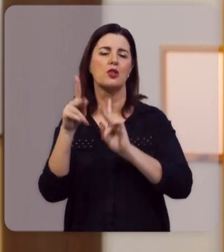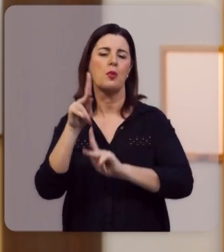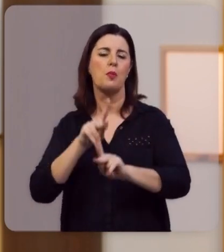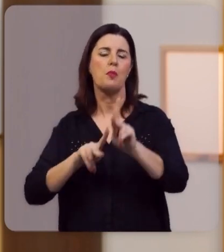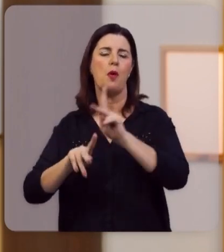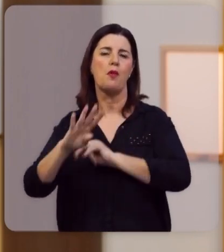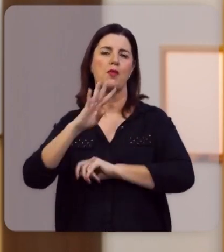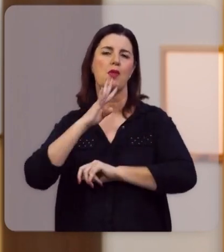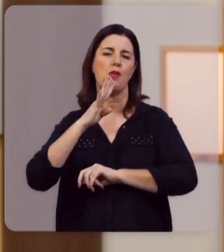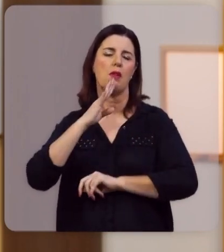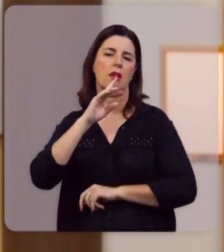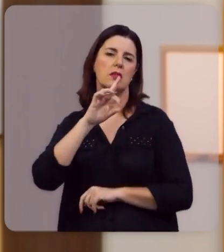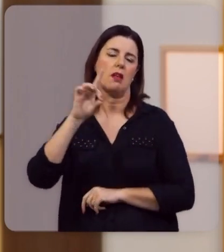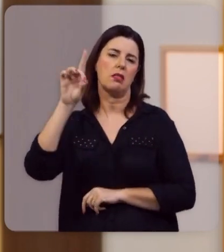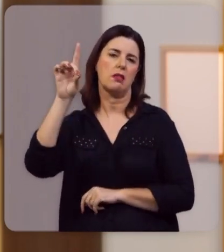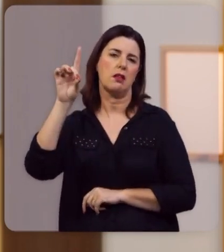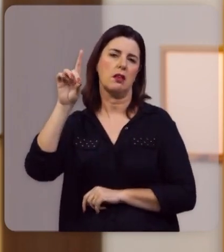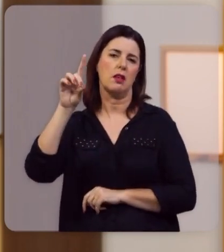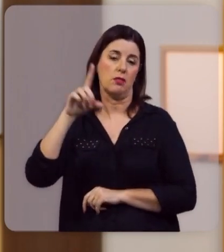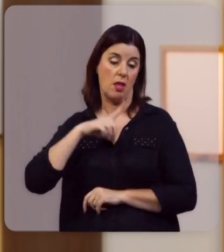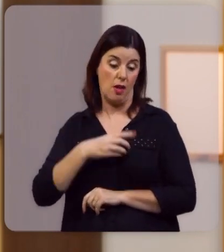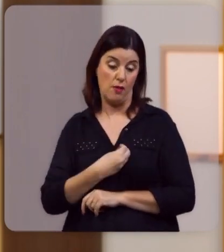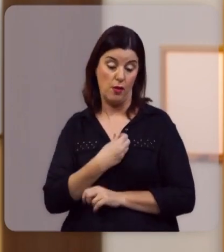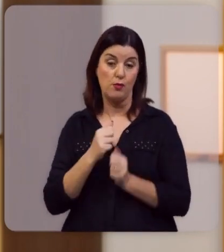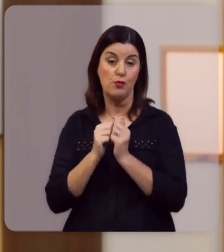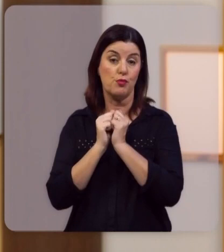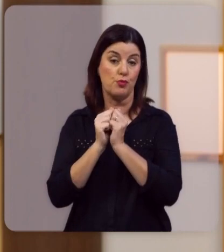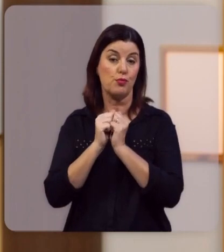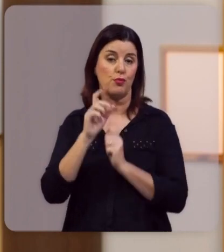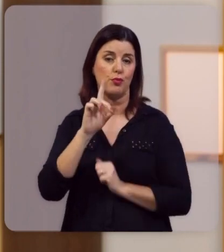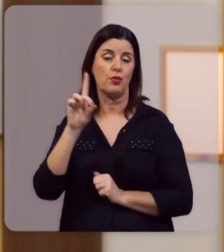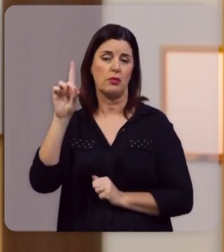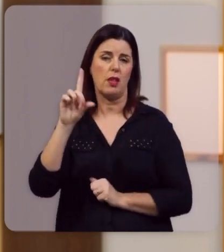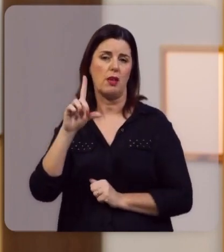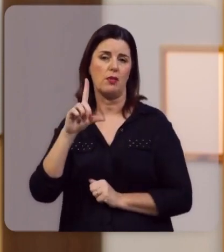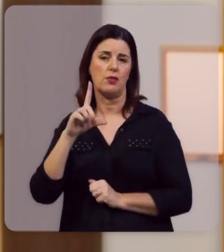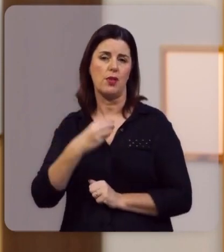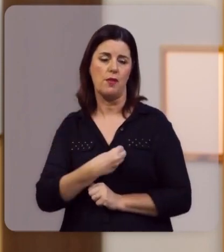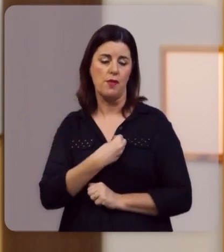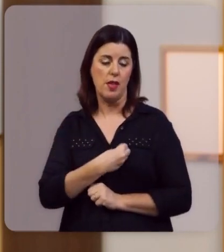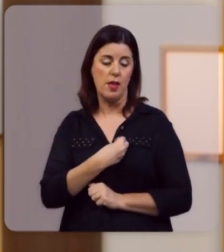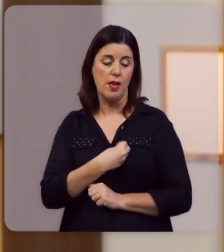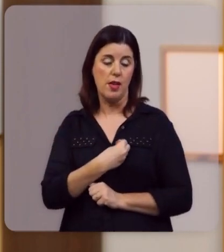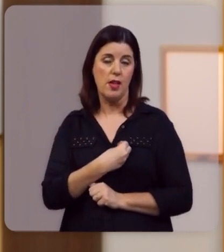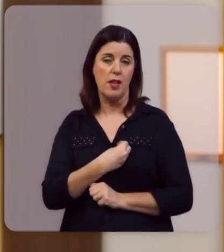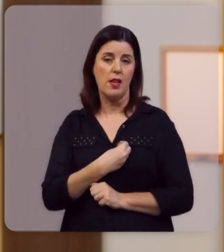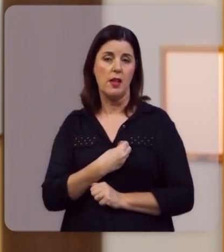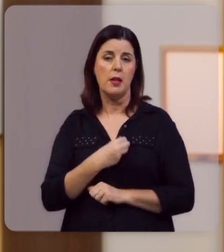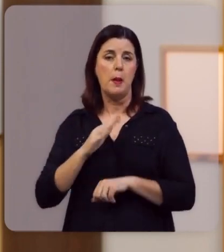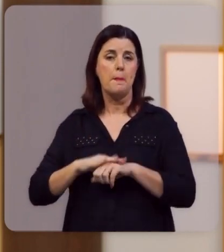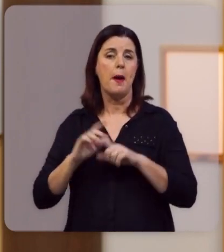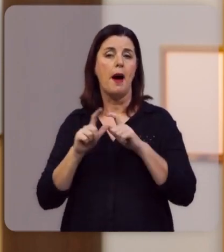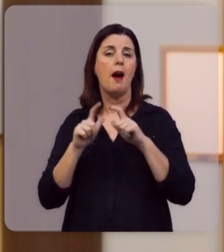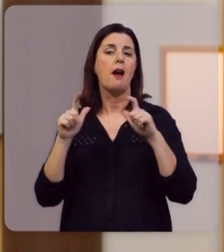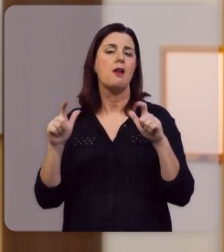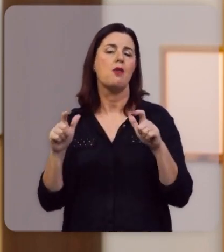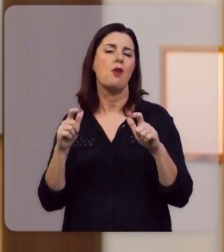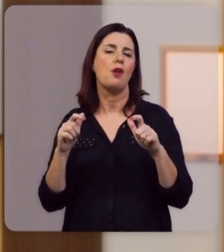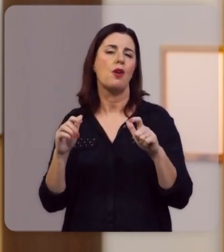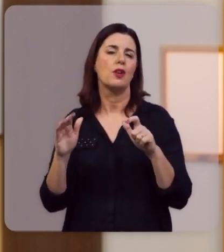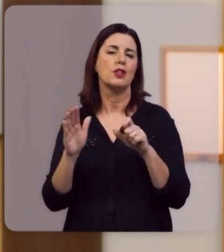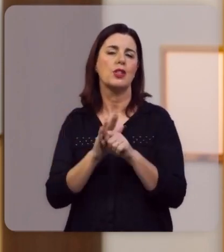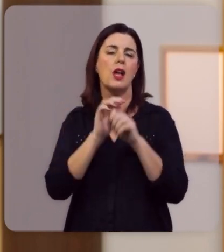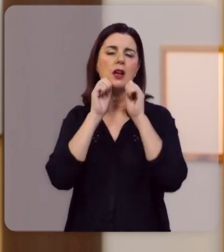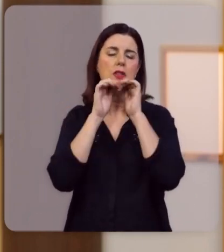um povo que conhece a Deus, anda com Deus e vive uma vida superlativa e